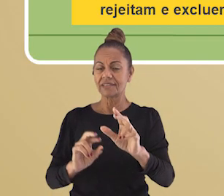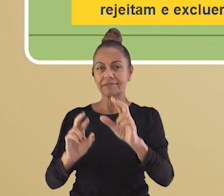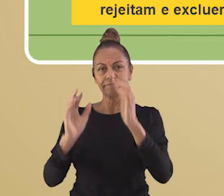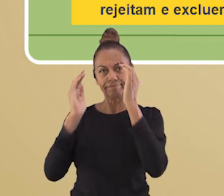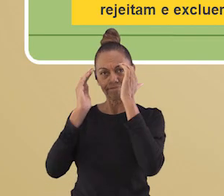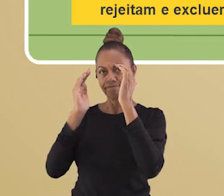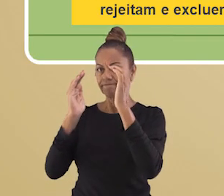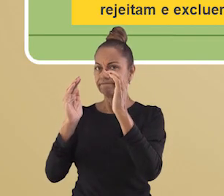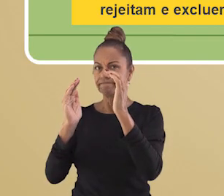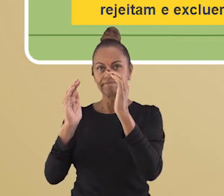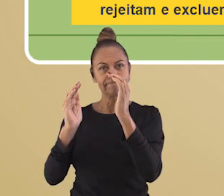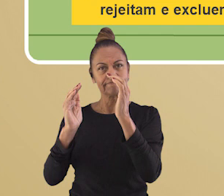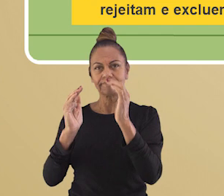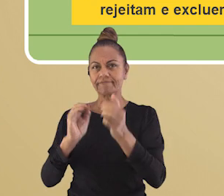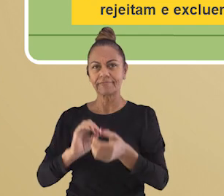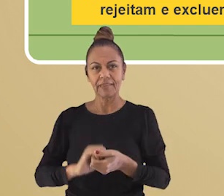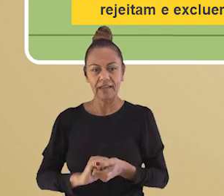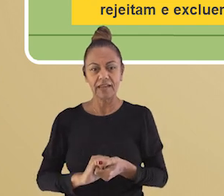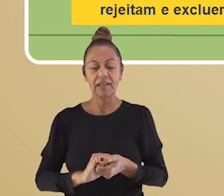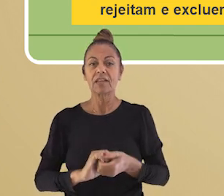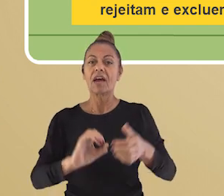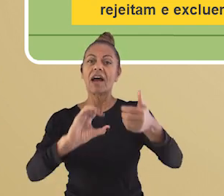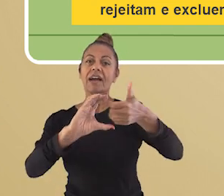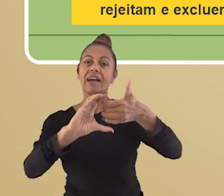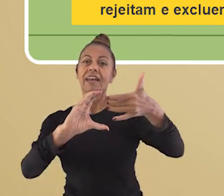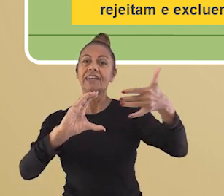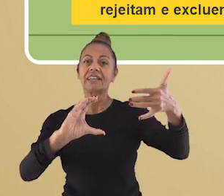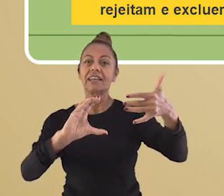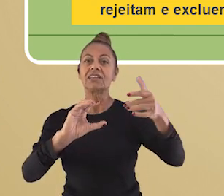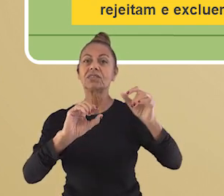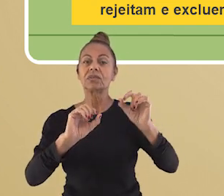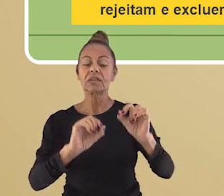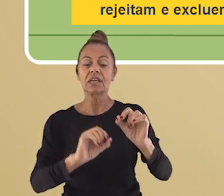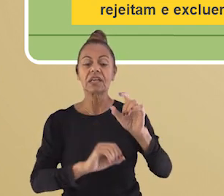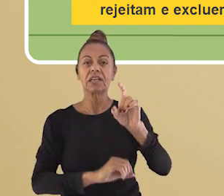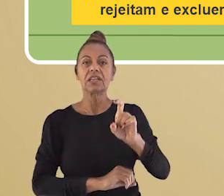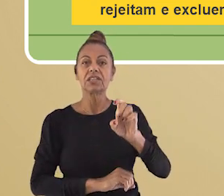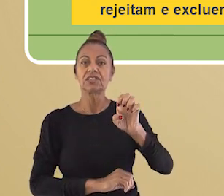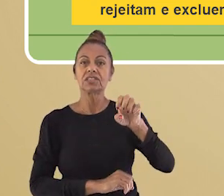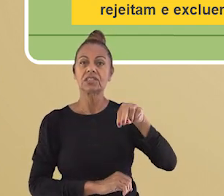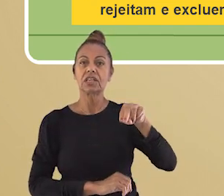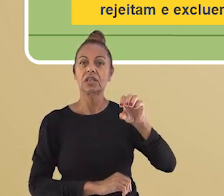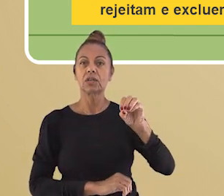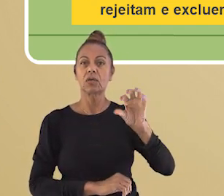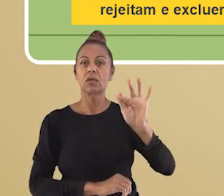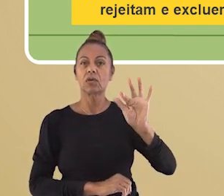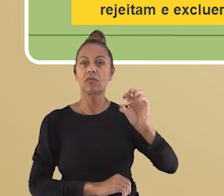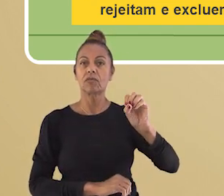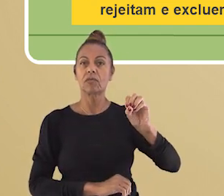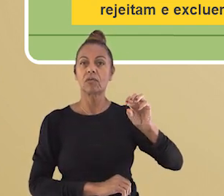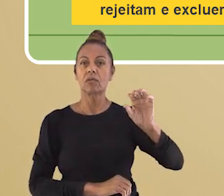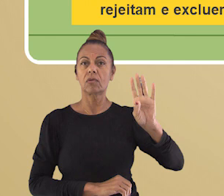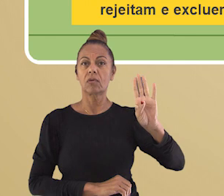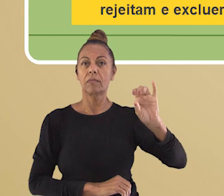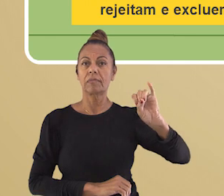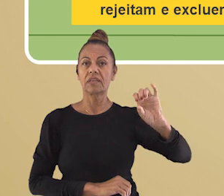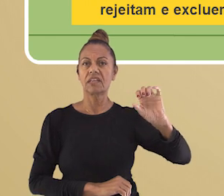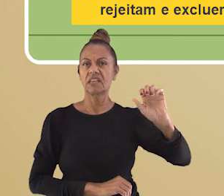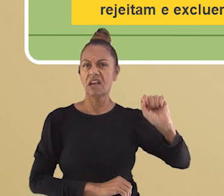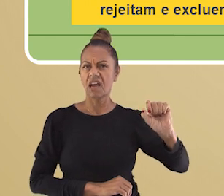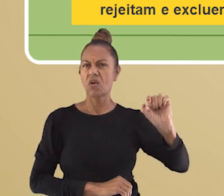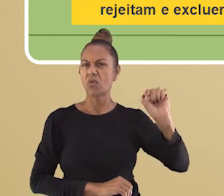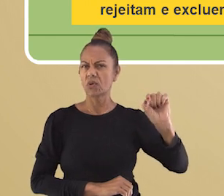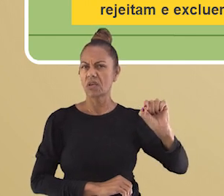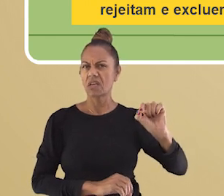A xenofobia se caracteriza pelas atitudes e comportamentos preconceituosos que rejeitam